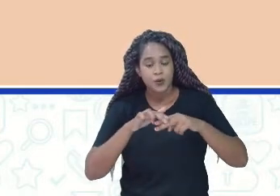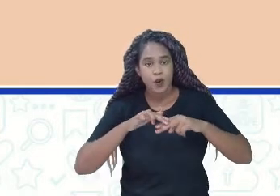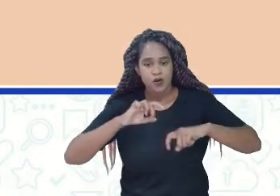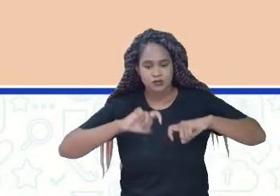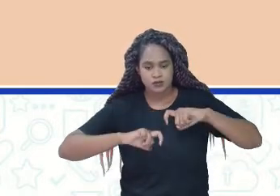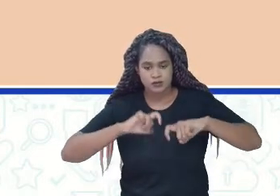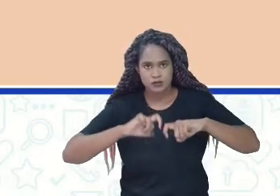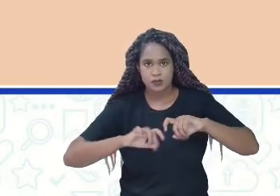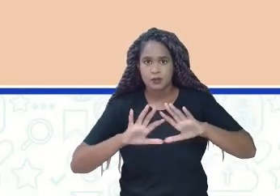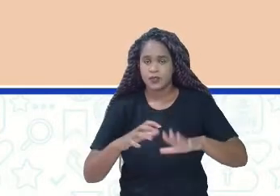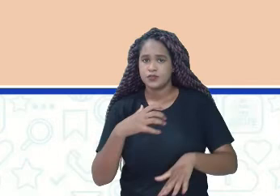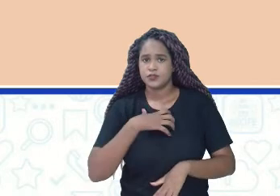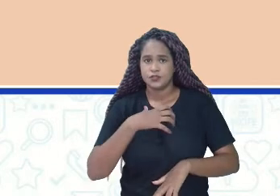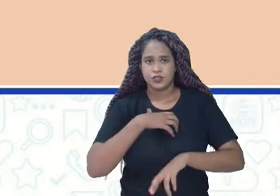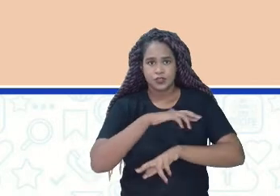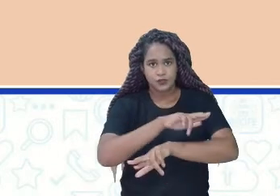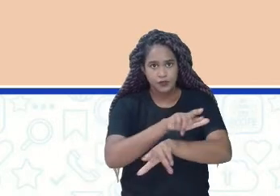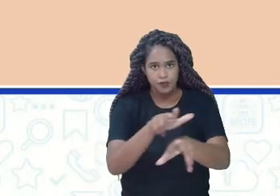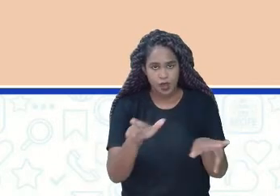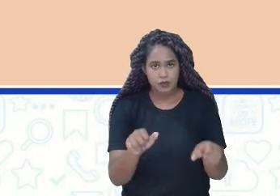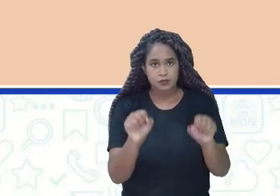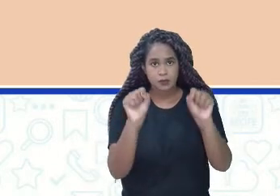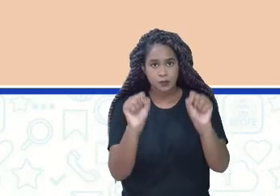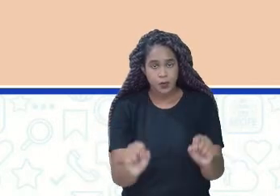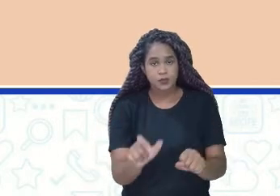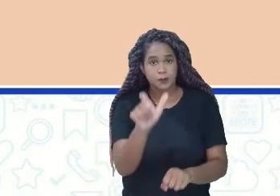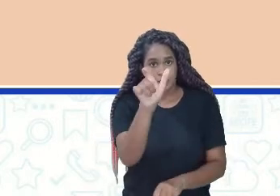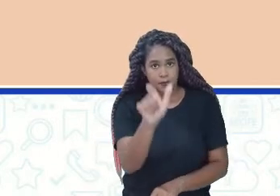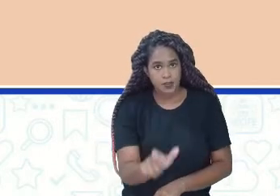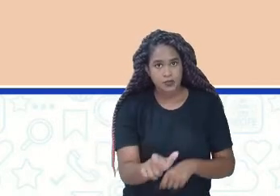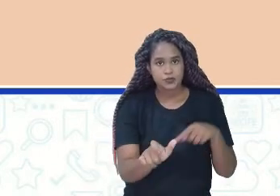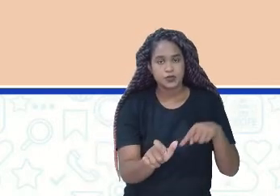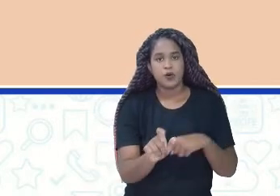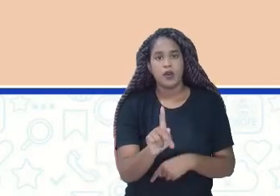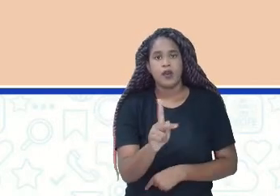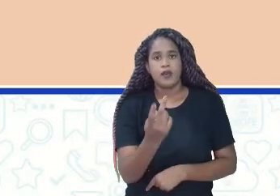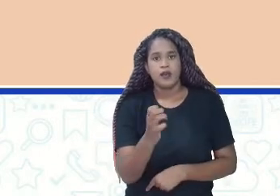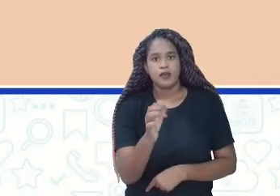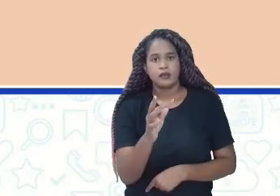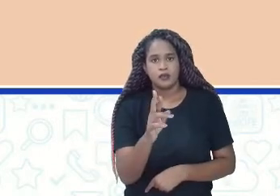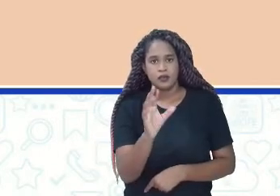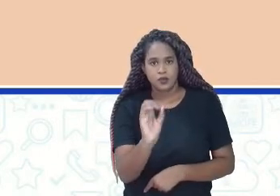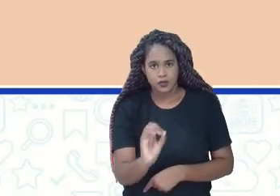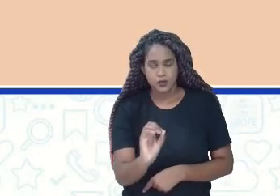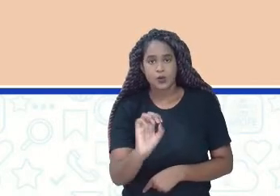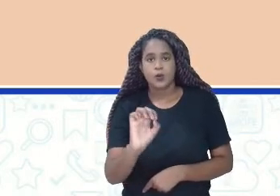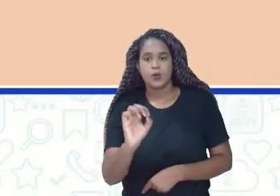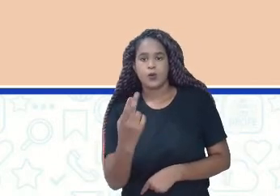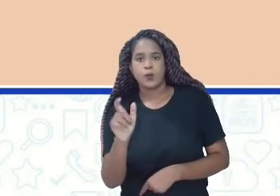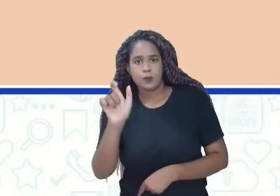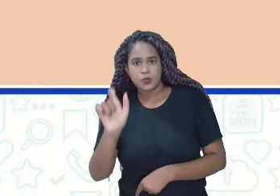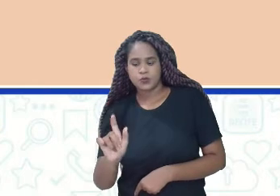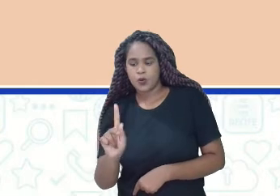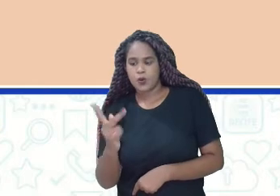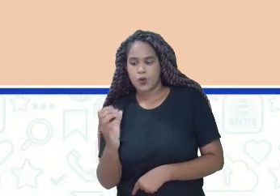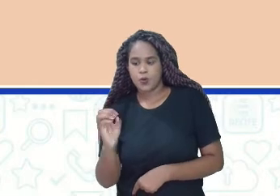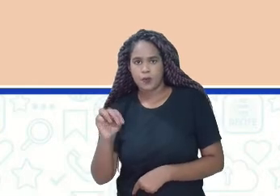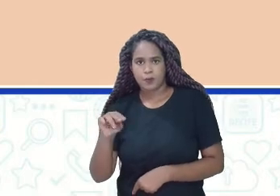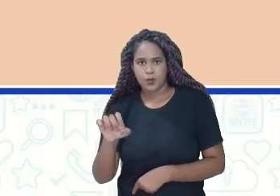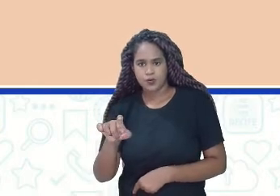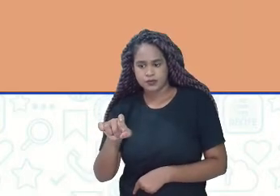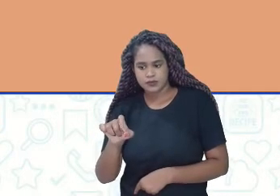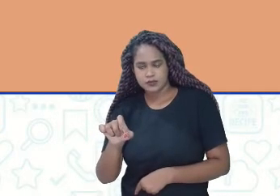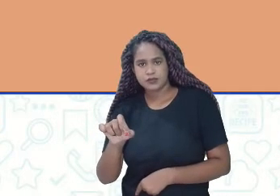mais diversas modalidades, tanto em pessoas heterossexuais quanto pessoas homossexuais. Então,